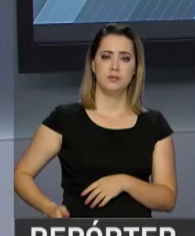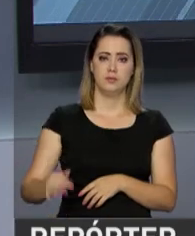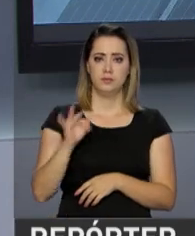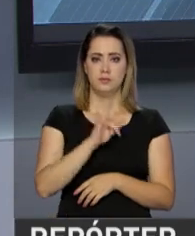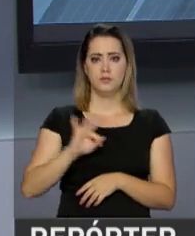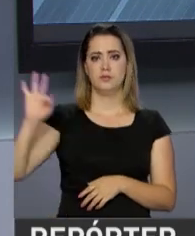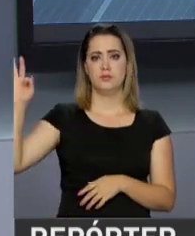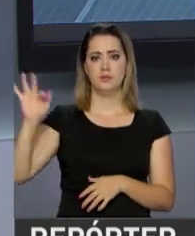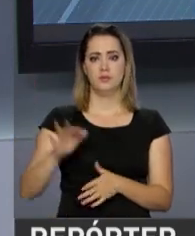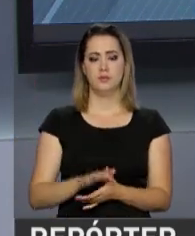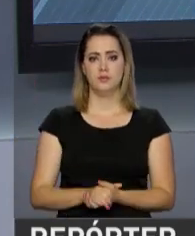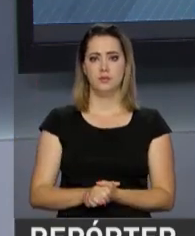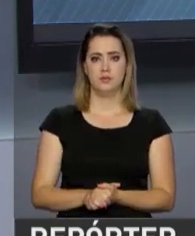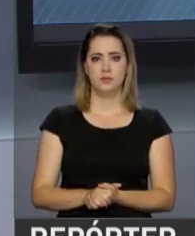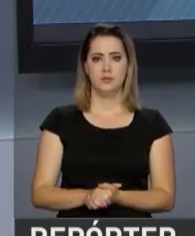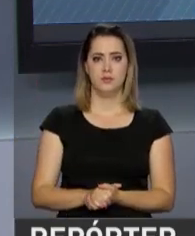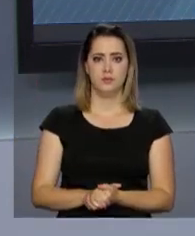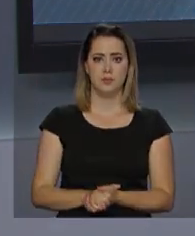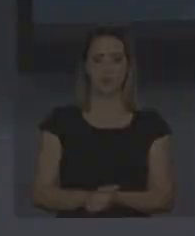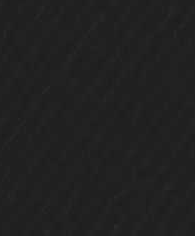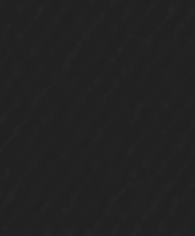a tv do governo federal